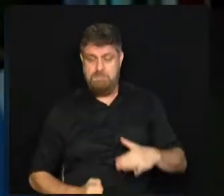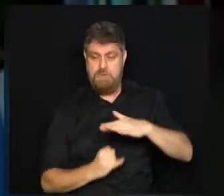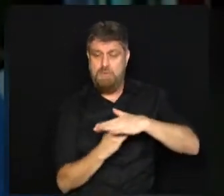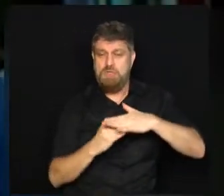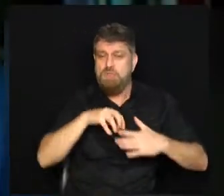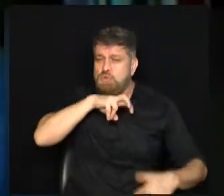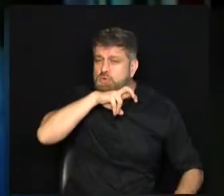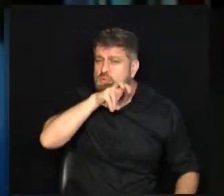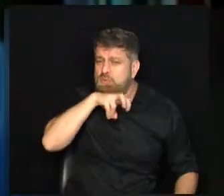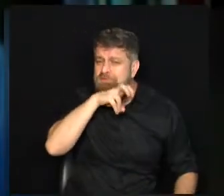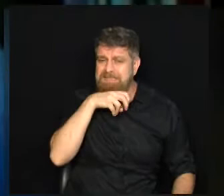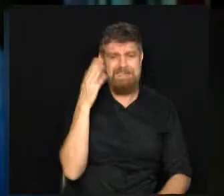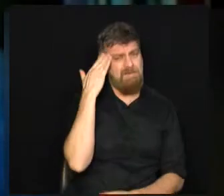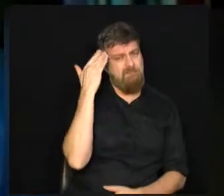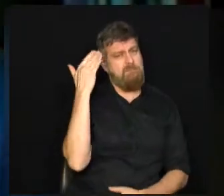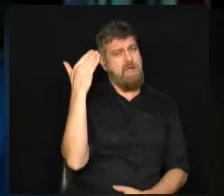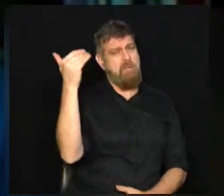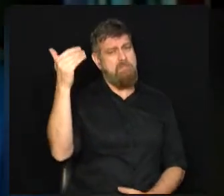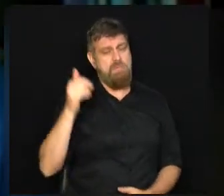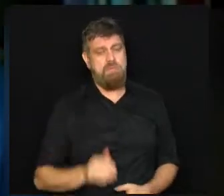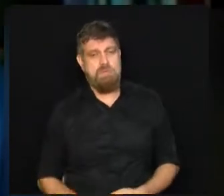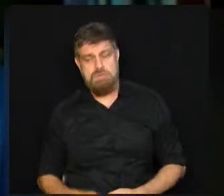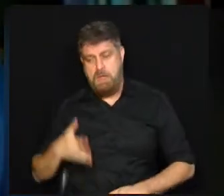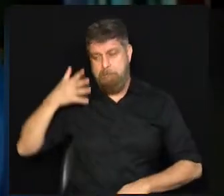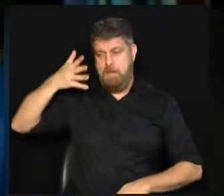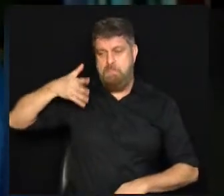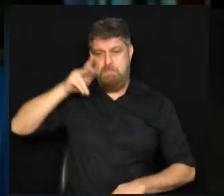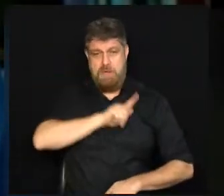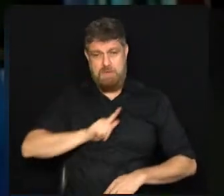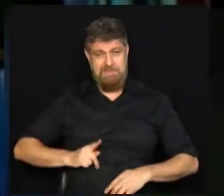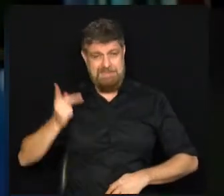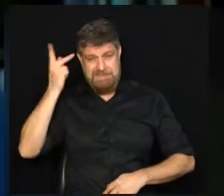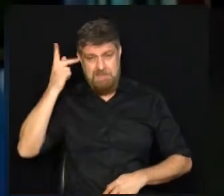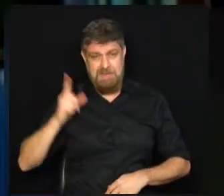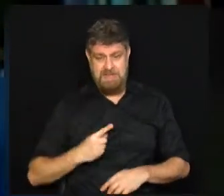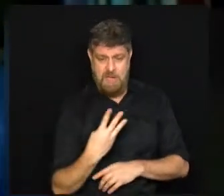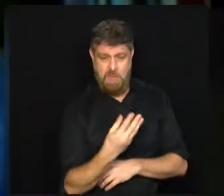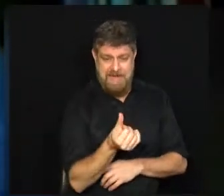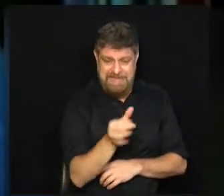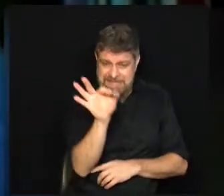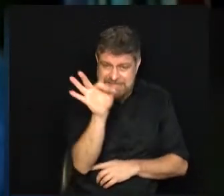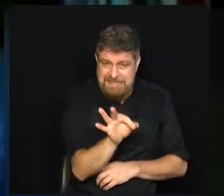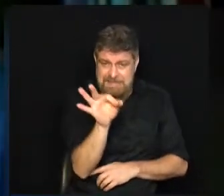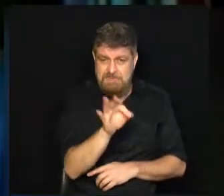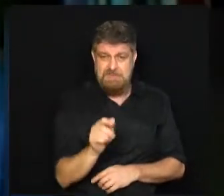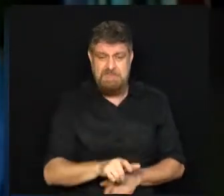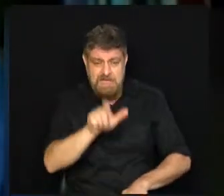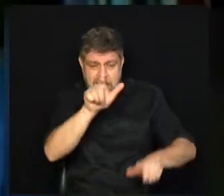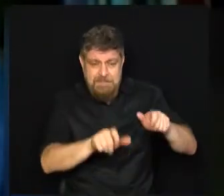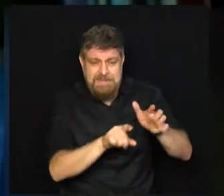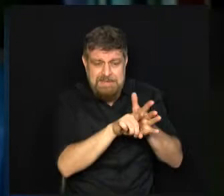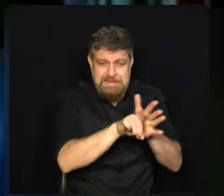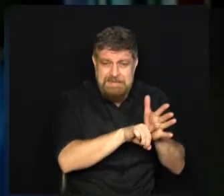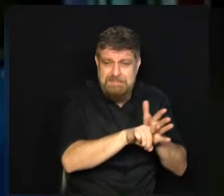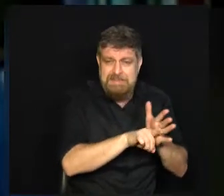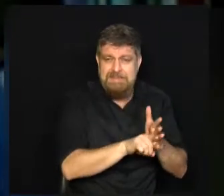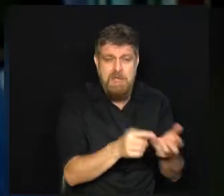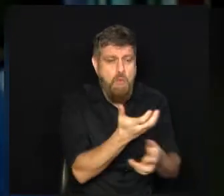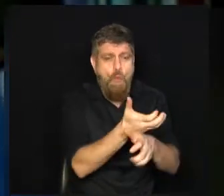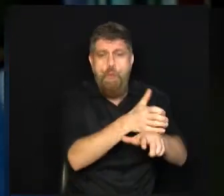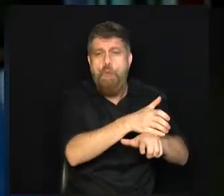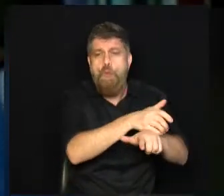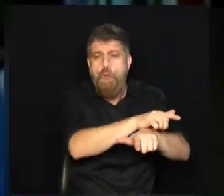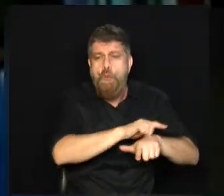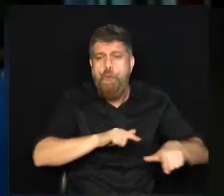tão destacado no discurso governamental, tem 46% de cargos de pesquisadores vagos.